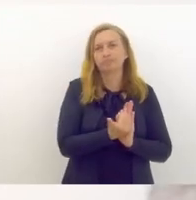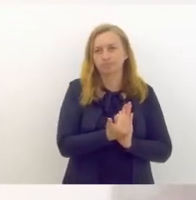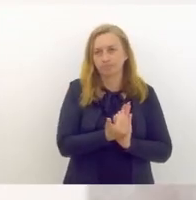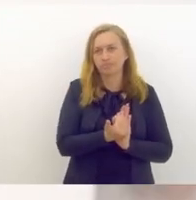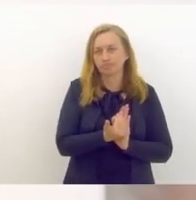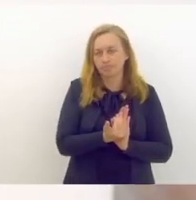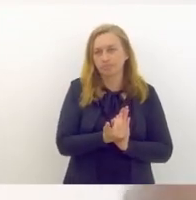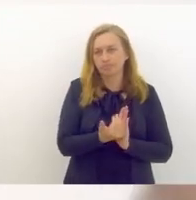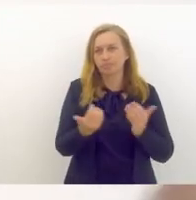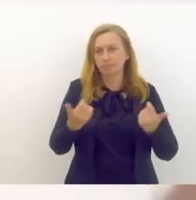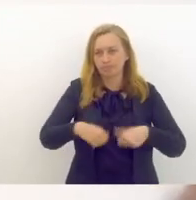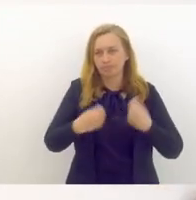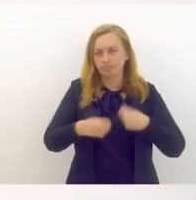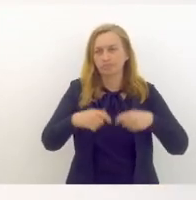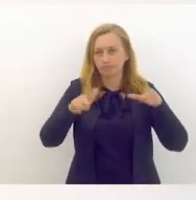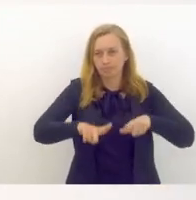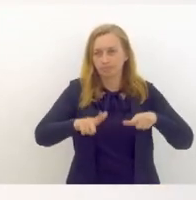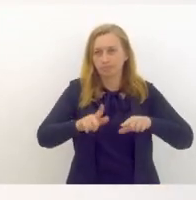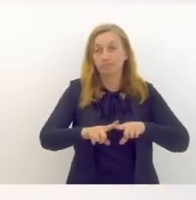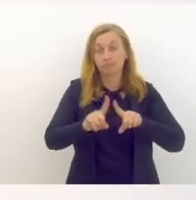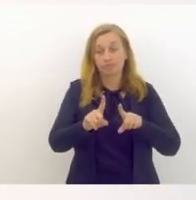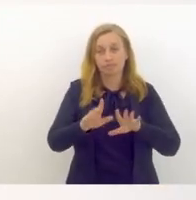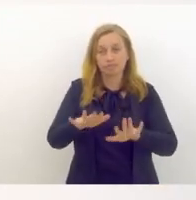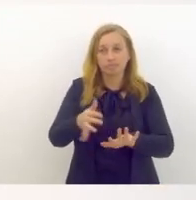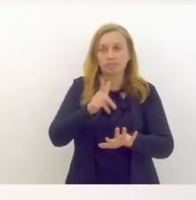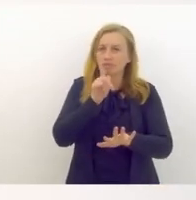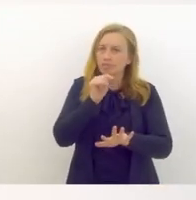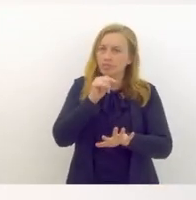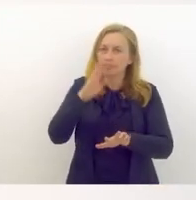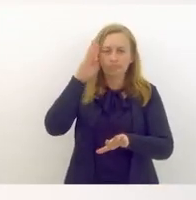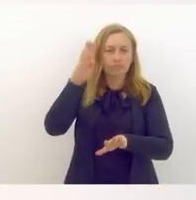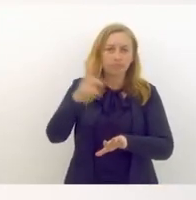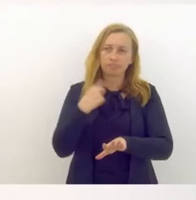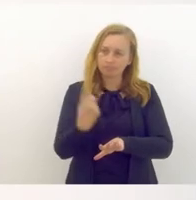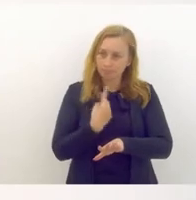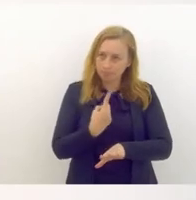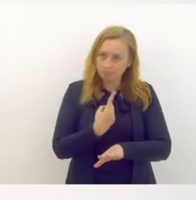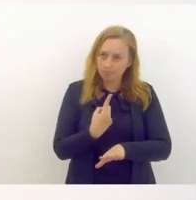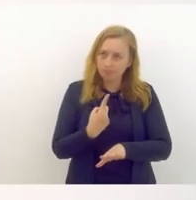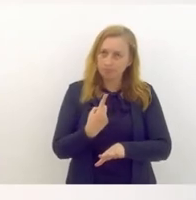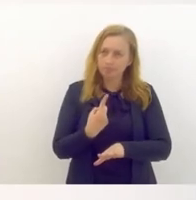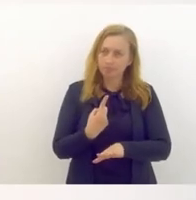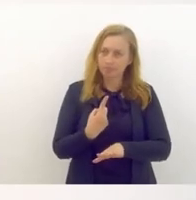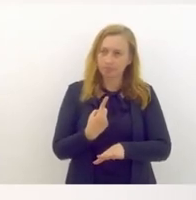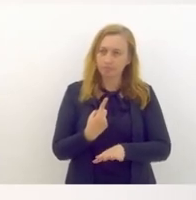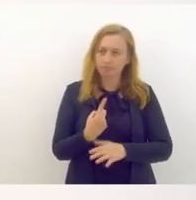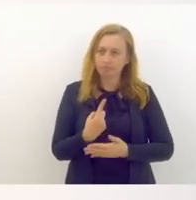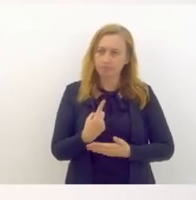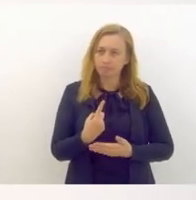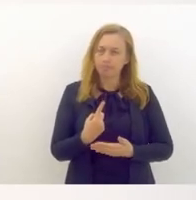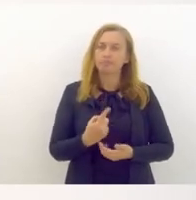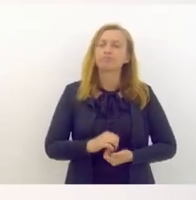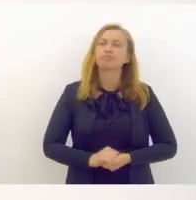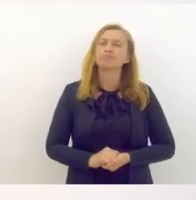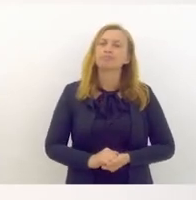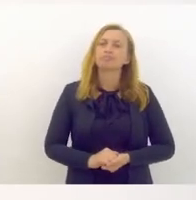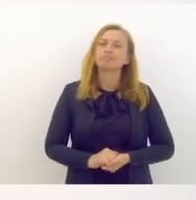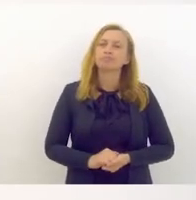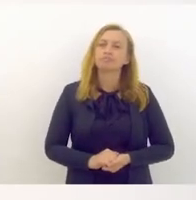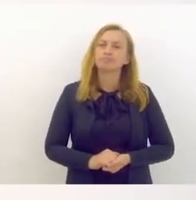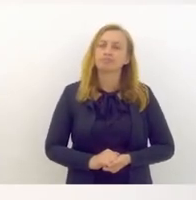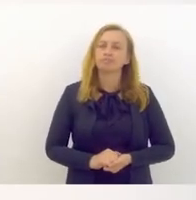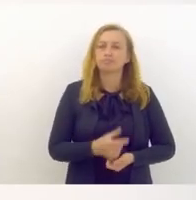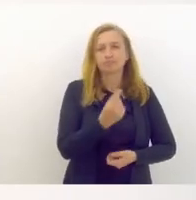esta demanda. Agora, a água, que é um bem comum para todos nós e que é um recurso, né, para todos nós, seja